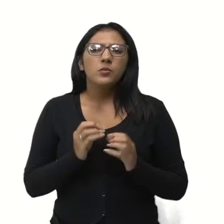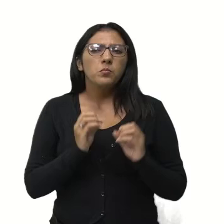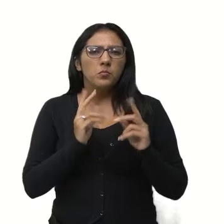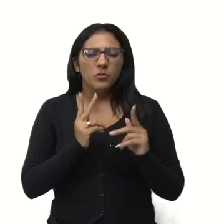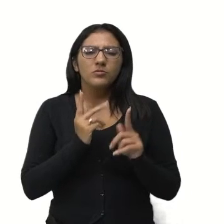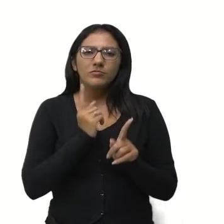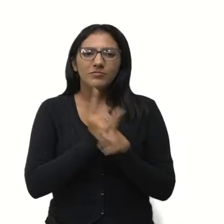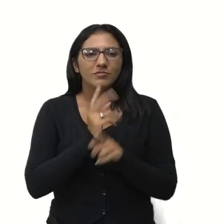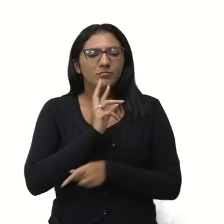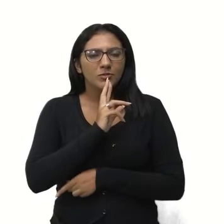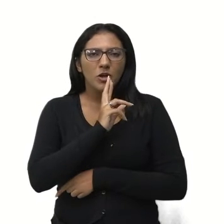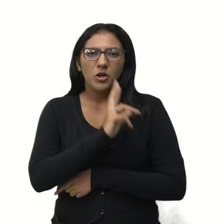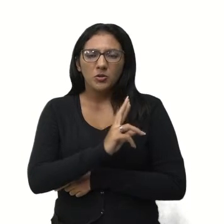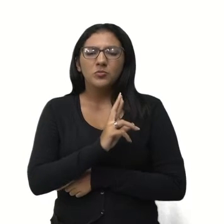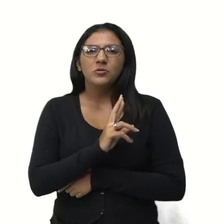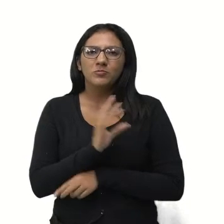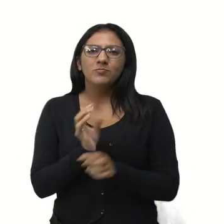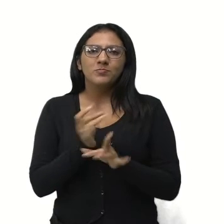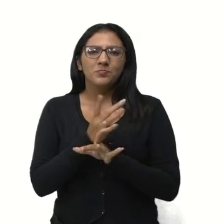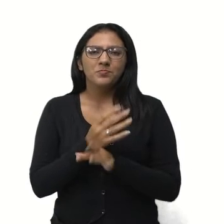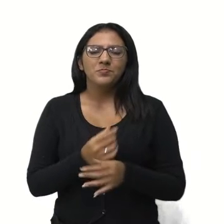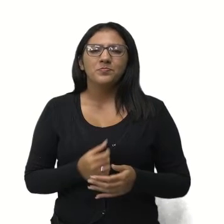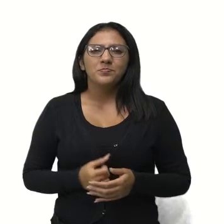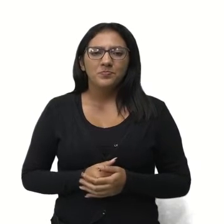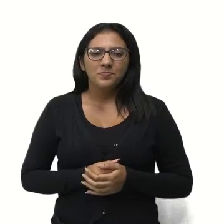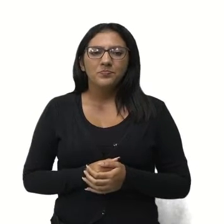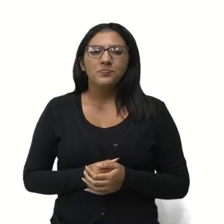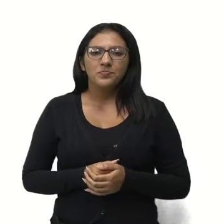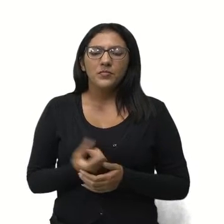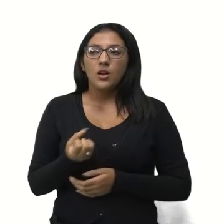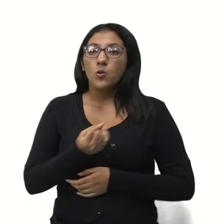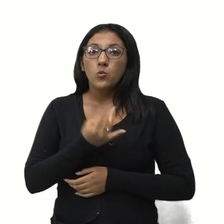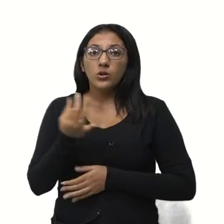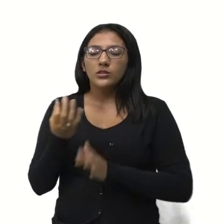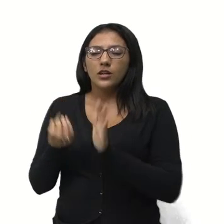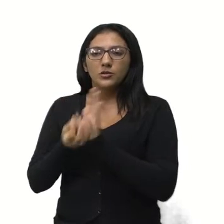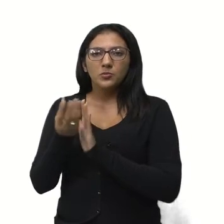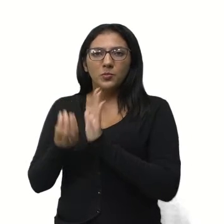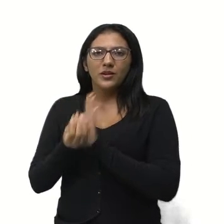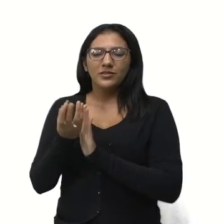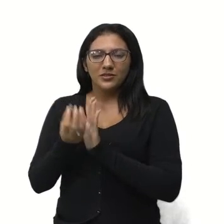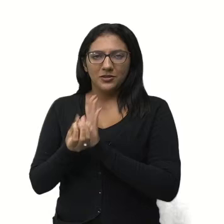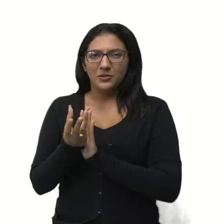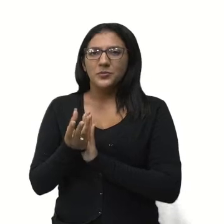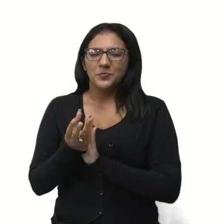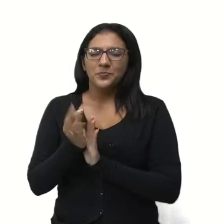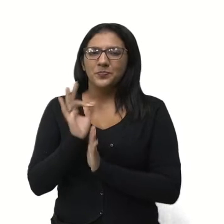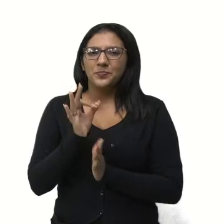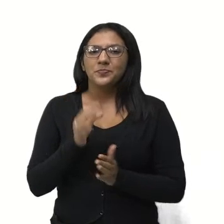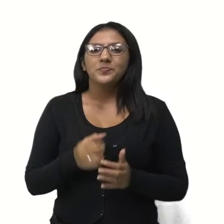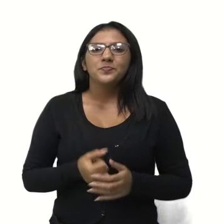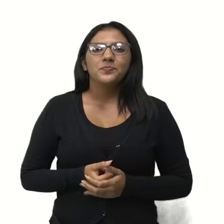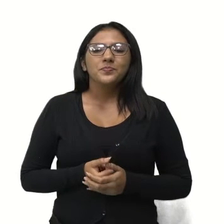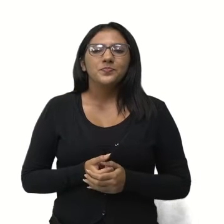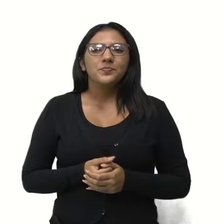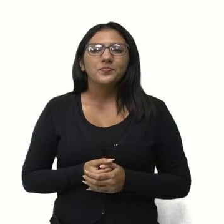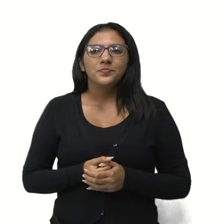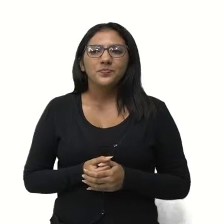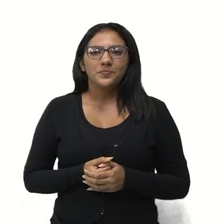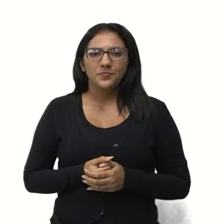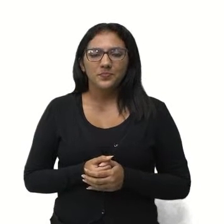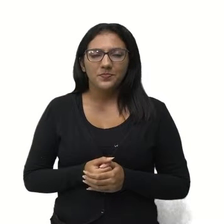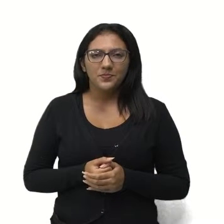nossa resposta então aí é 2.952 peças produzidas com essas 3 máquinas.